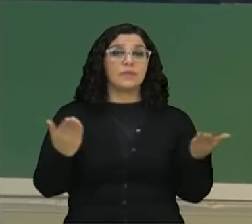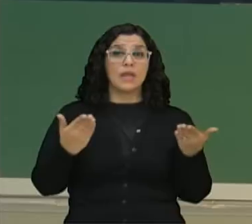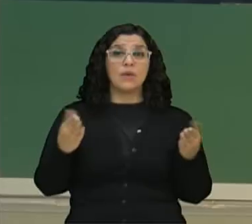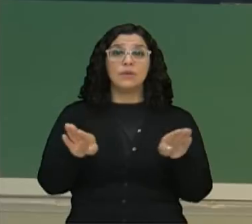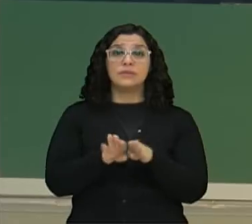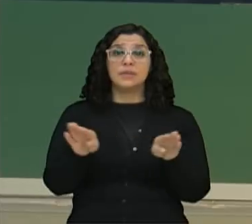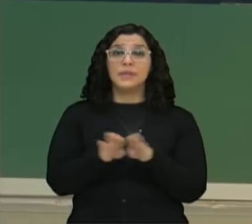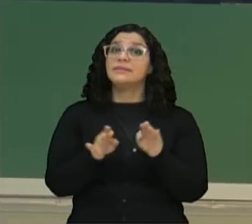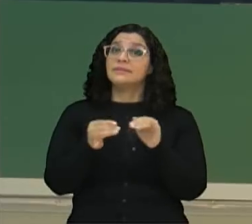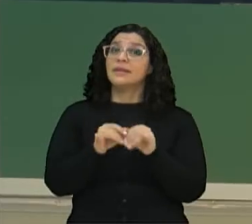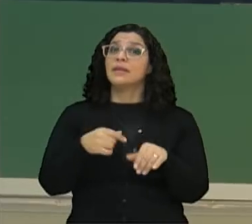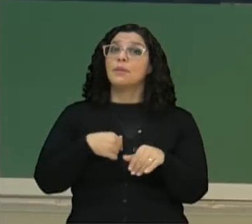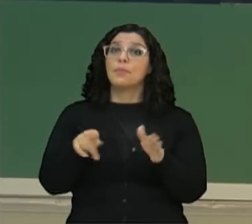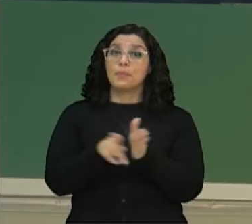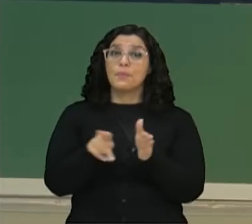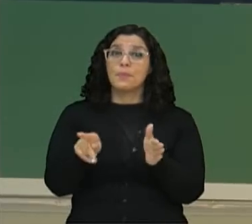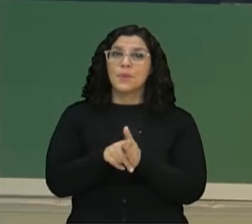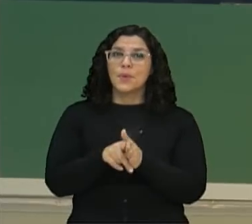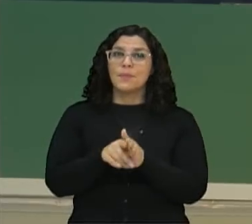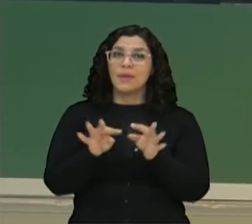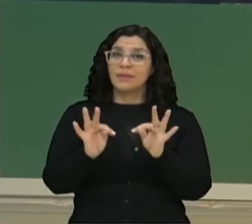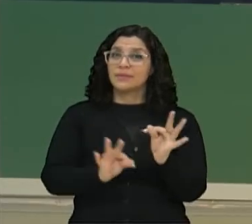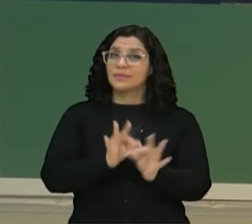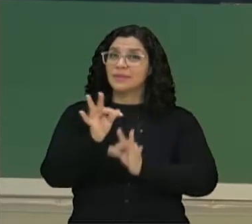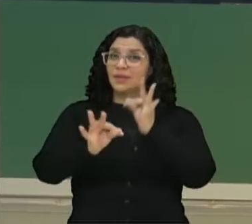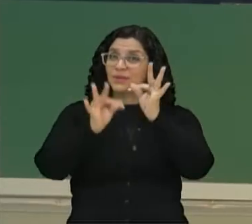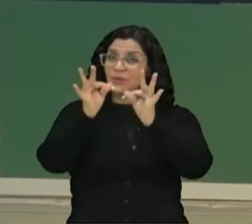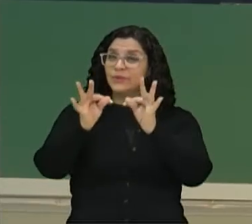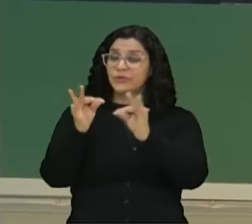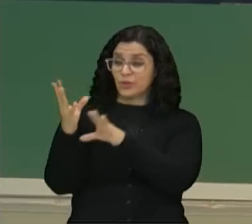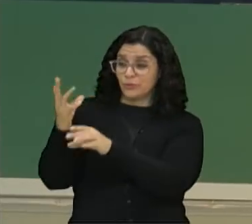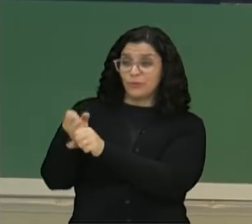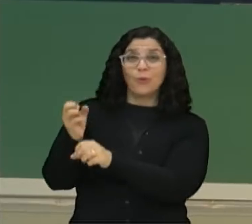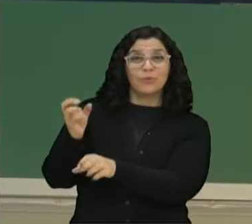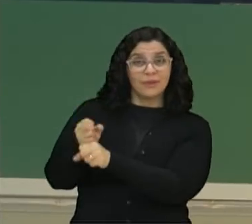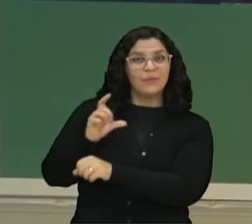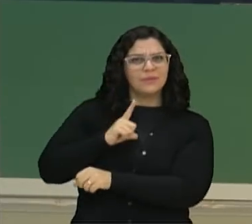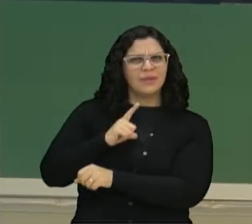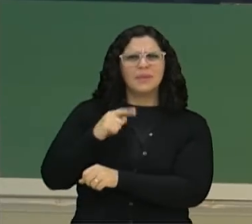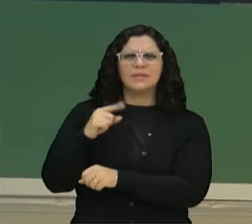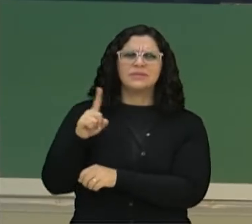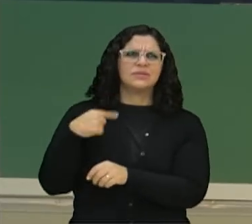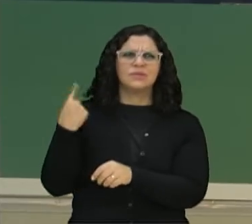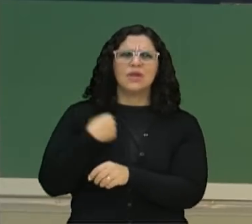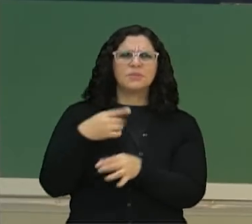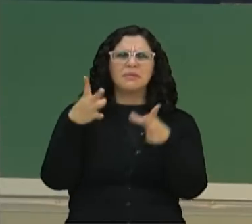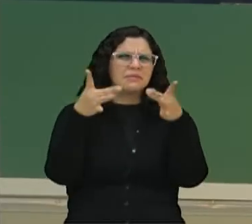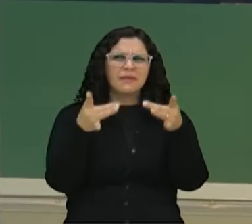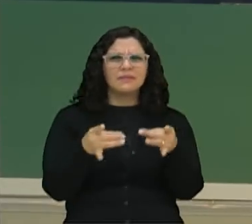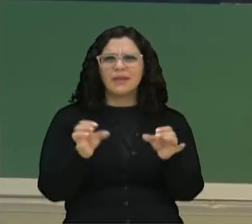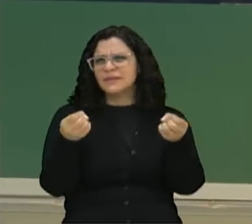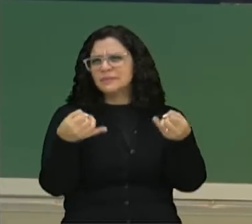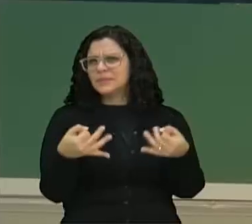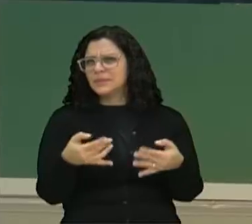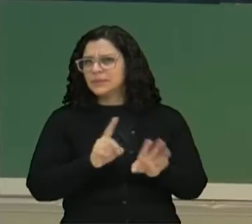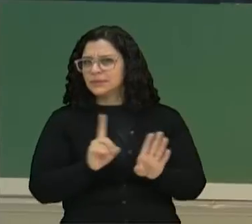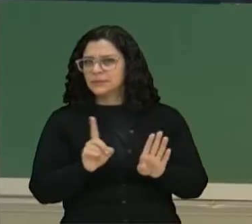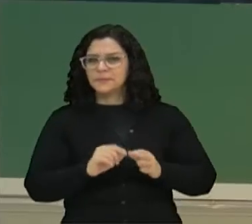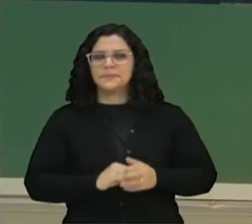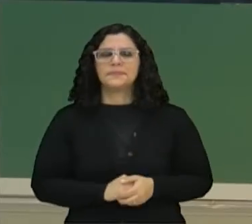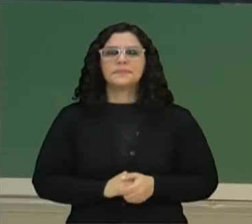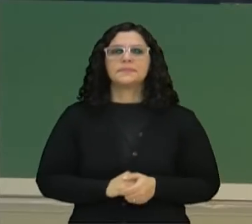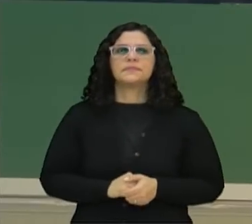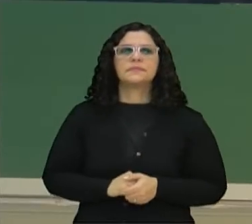sistema eletrônico, existe também um sistema para pontuar eletrônico e tal, mas nós não vamos entrar muito nesse